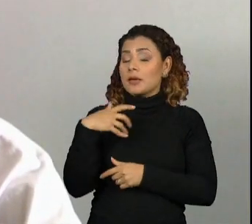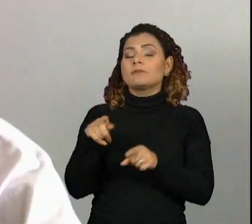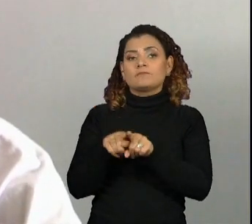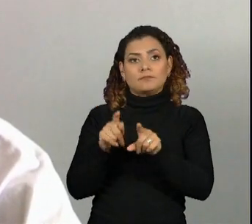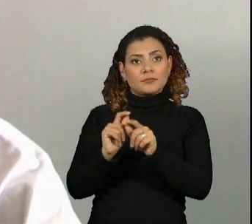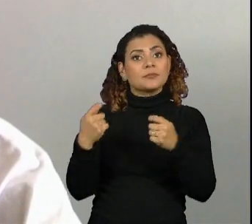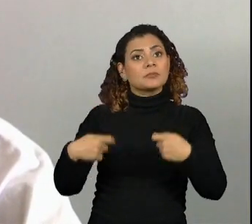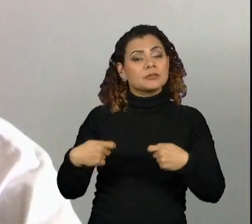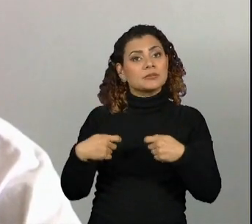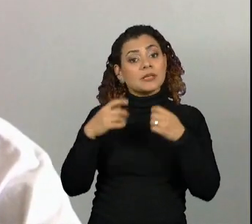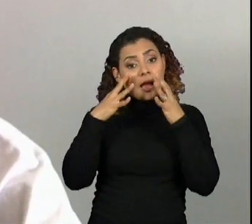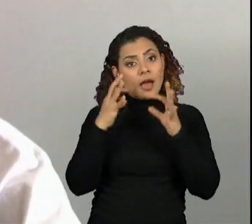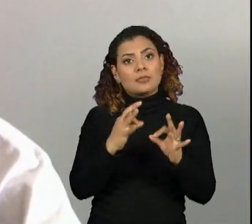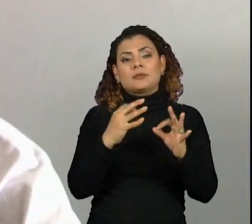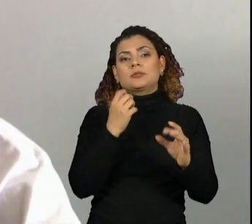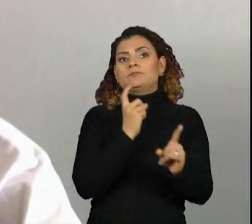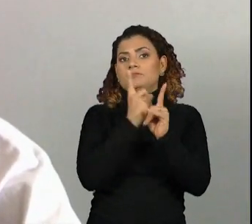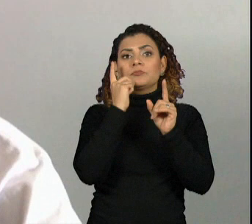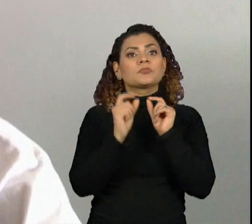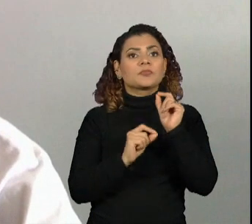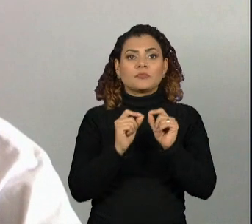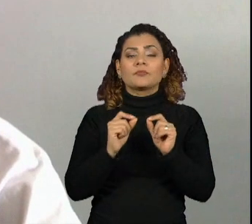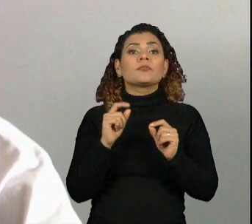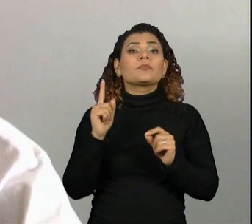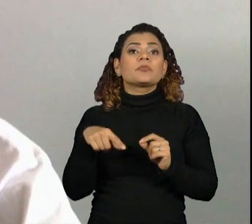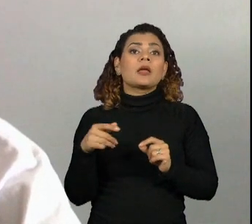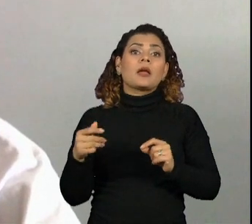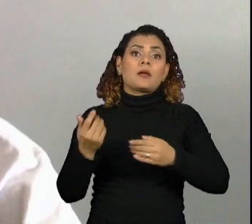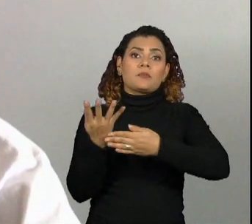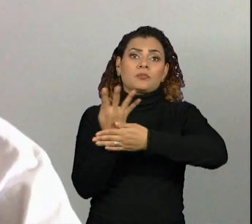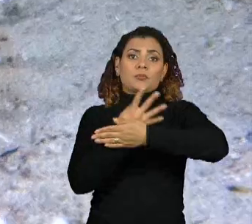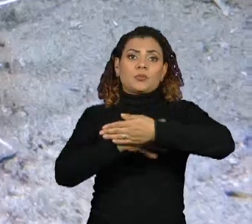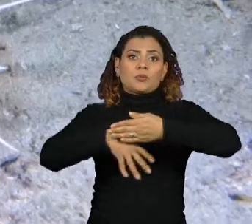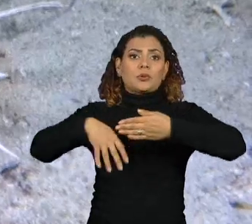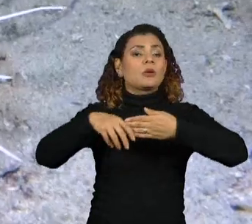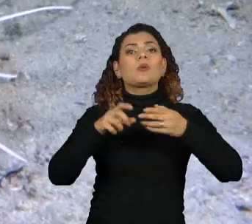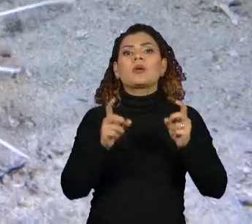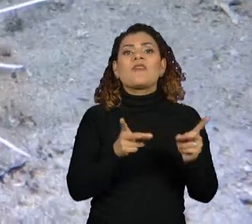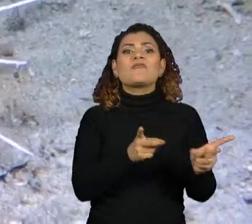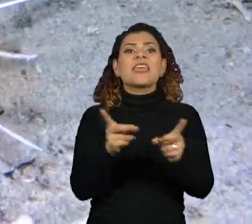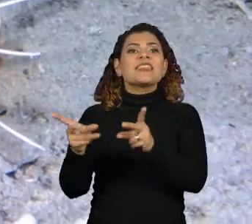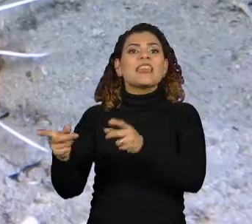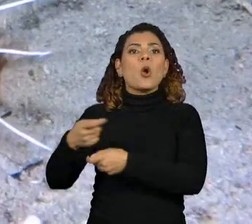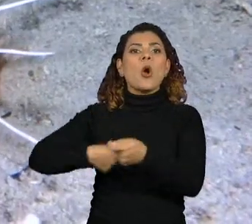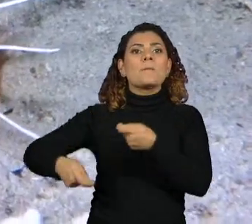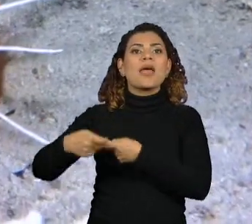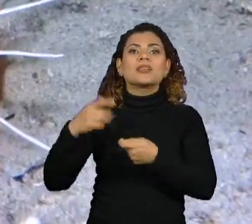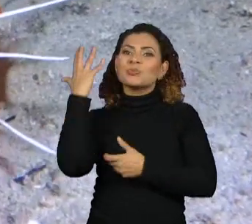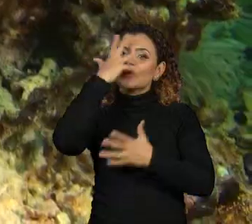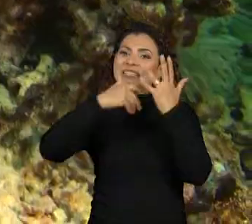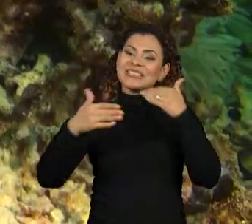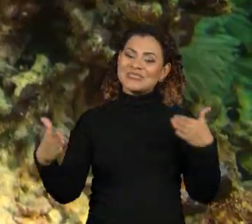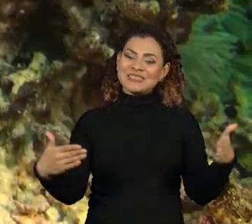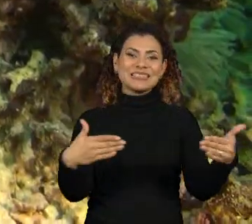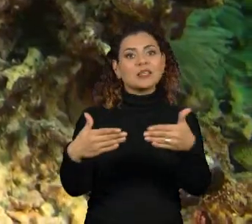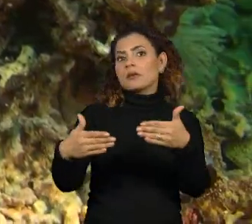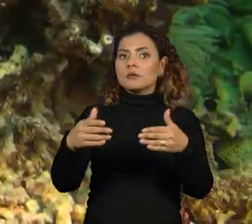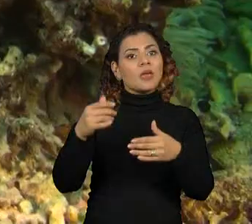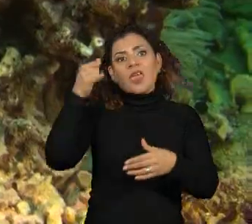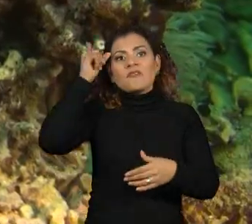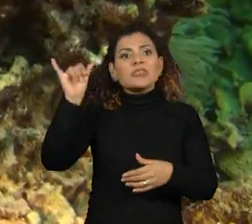via MMA, justamente é banir esses peixes do comércio ornamental para evitar, como a gente já teve dúvida,